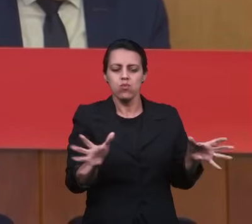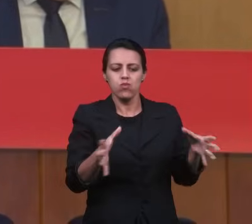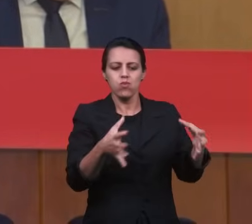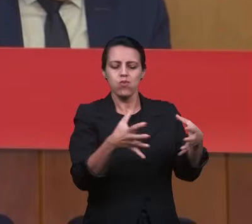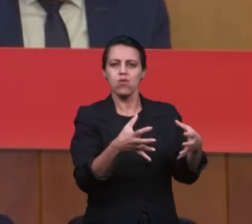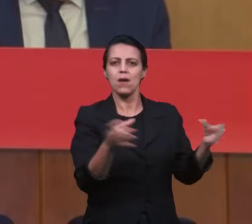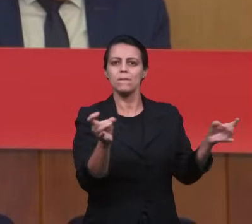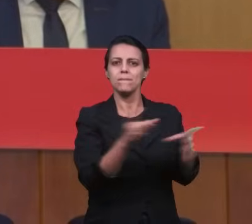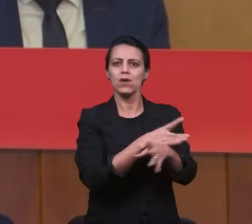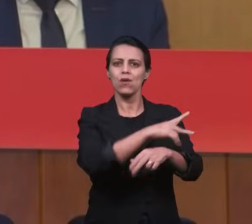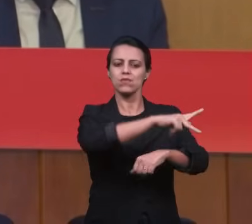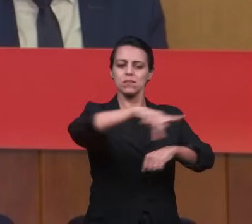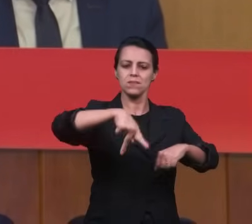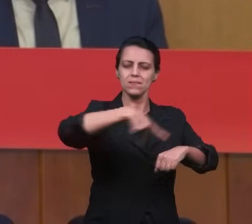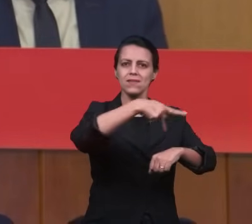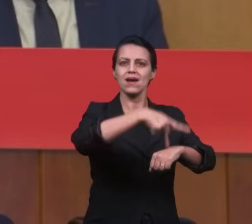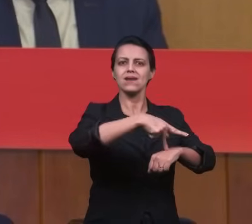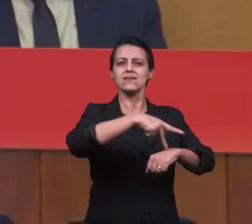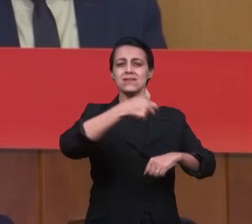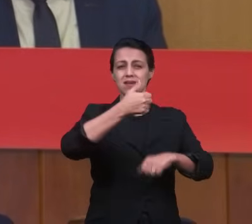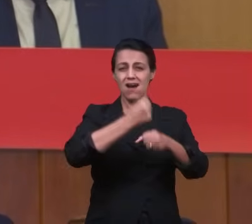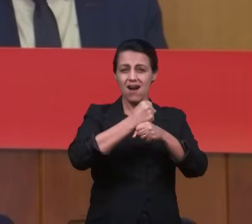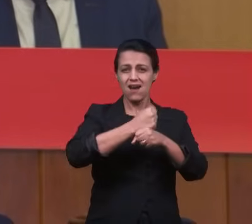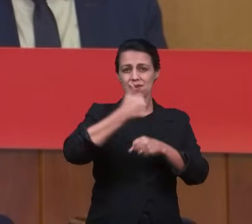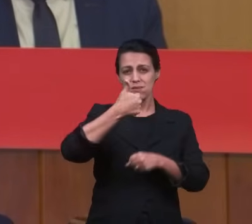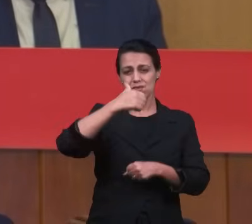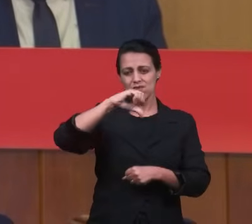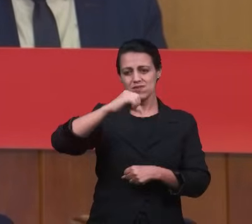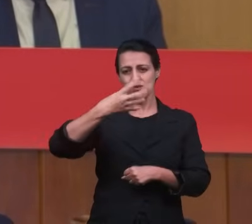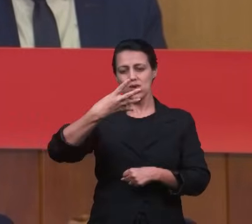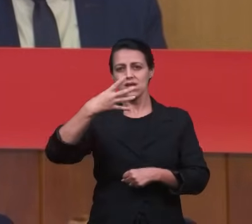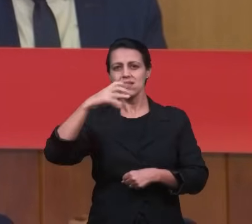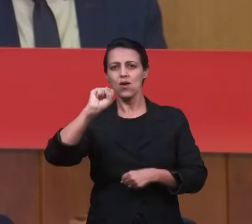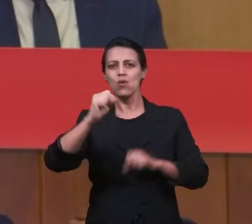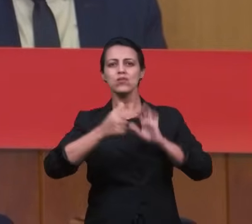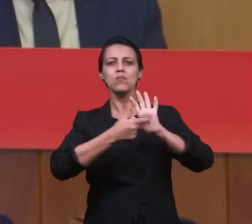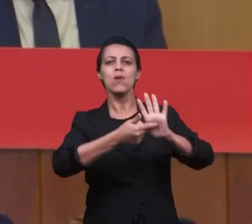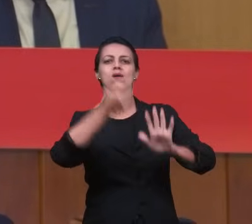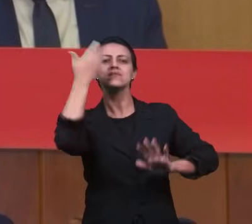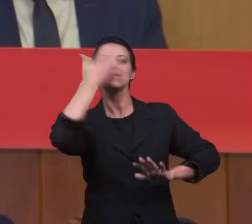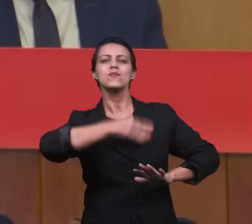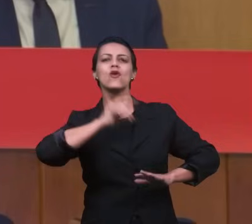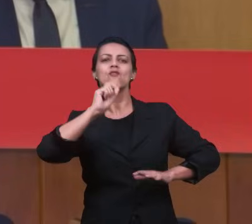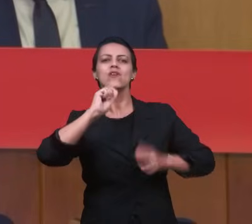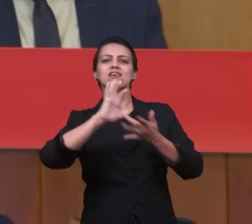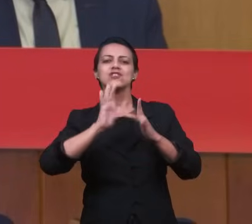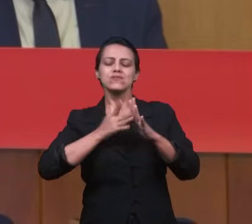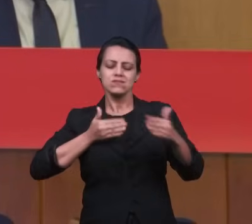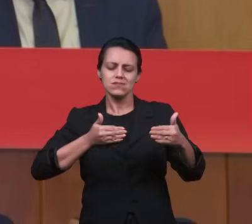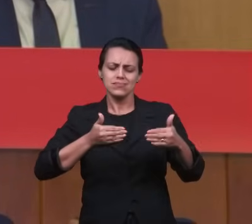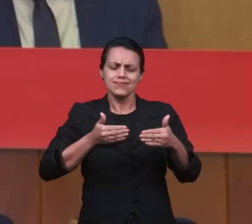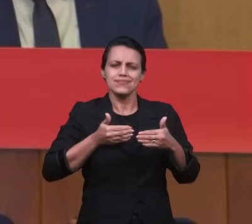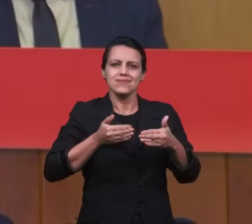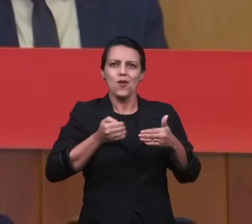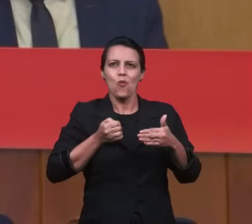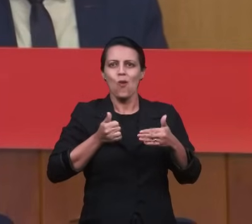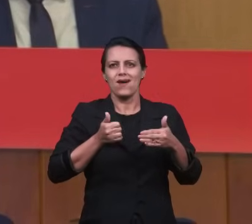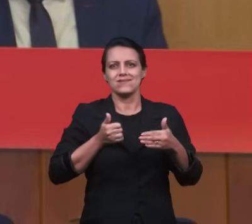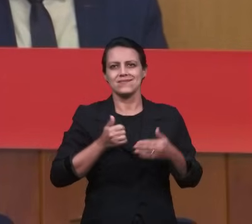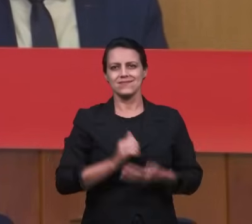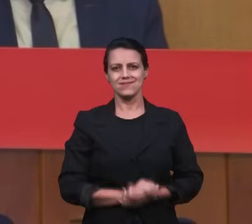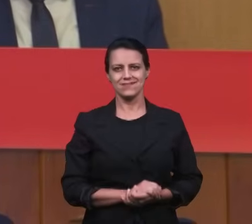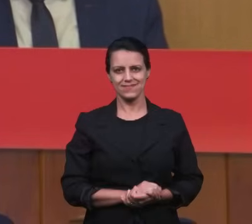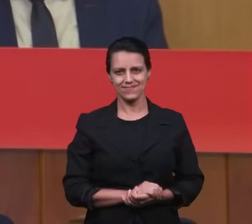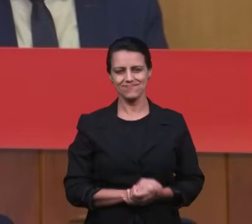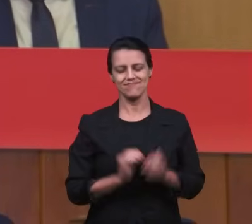1948 é um sinal profético que Jesus está às portas. Louvado seja o nome